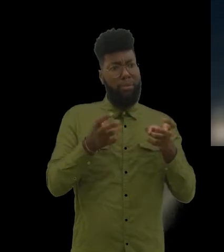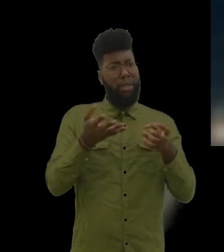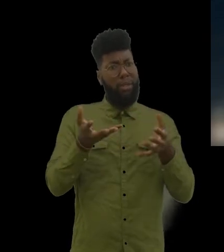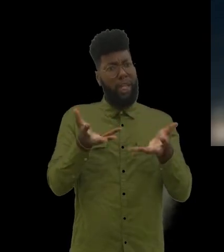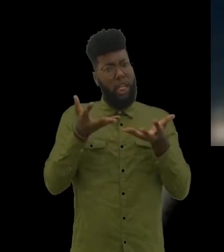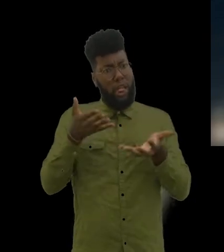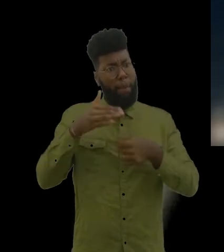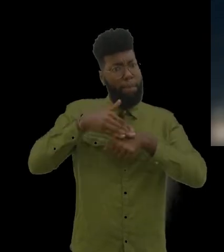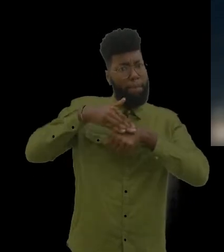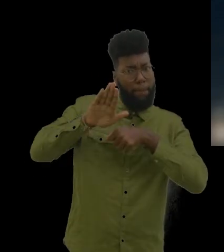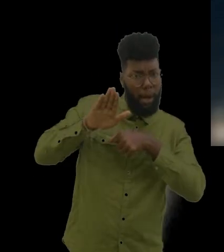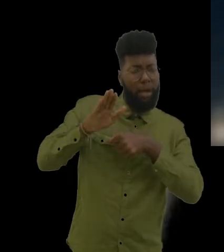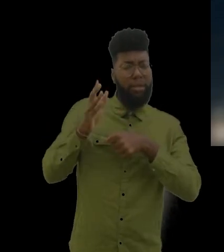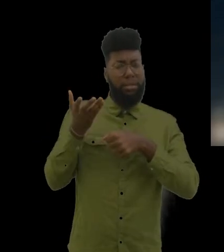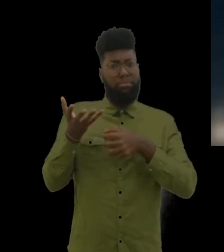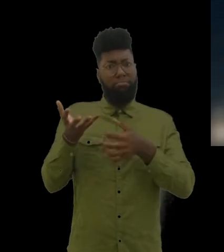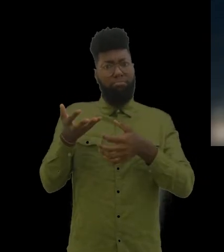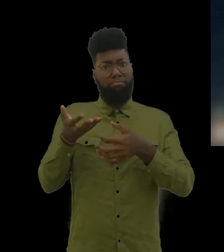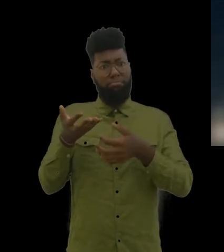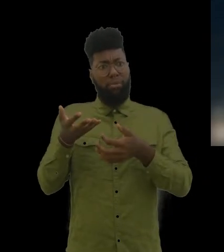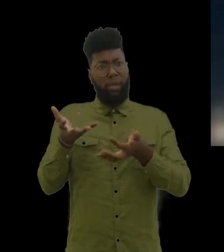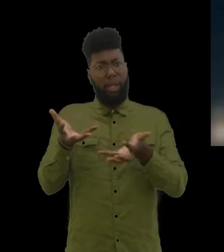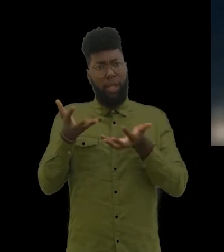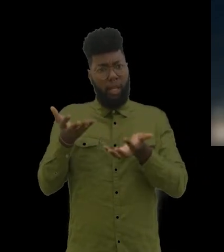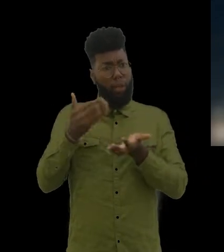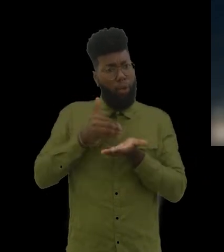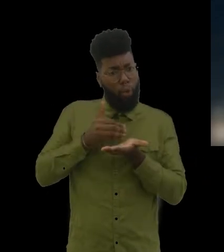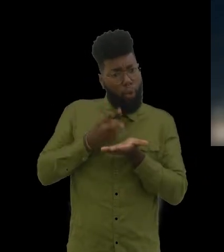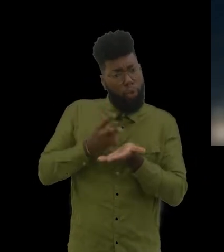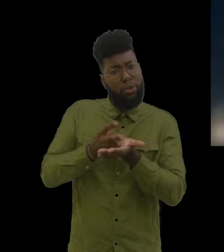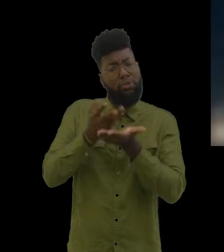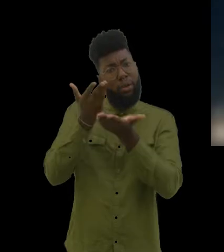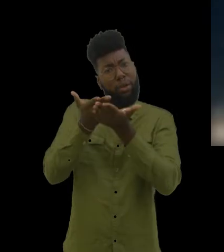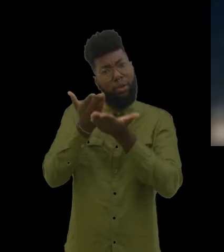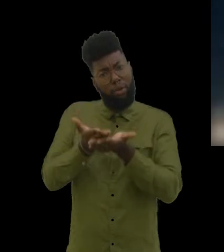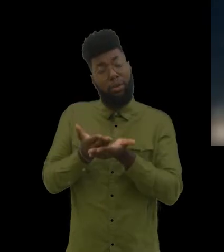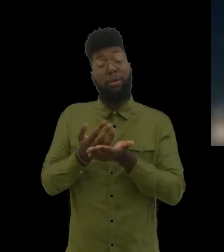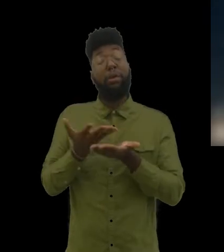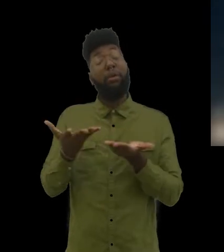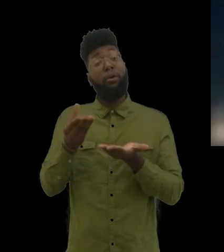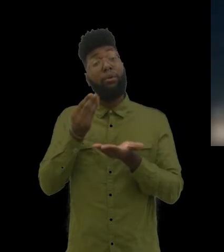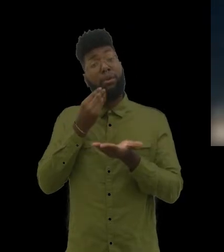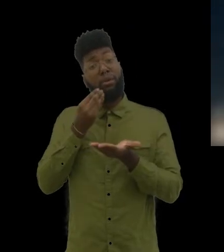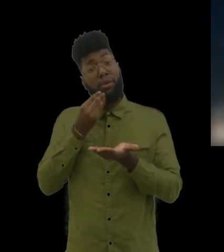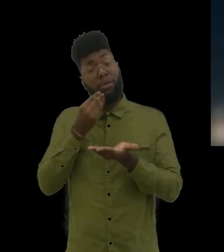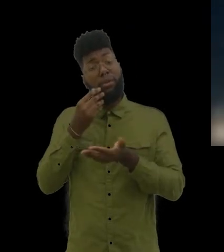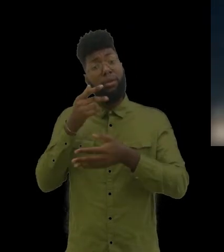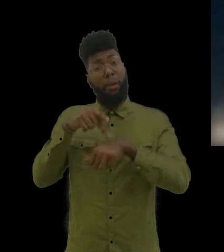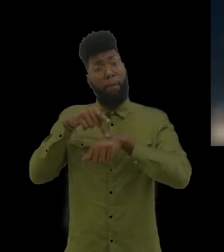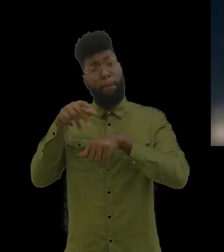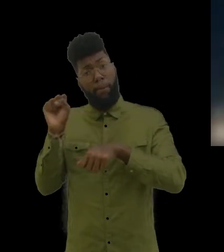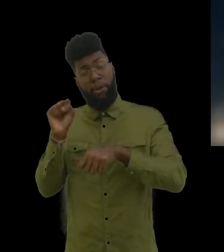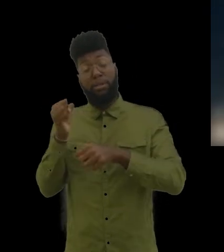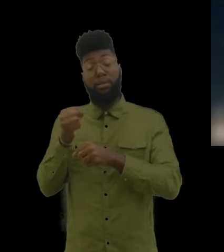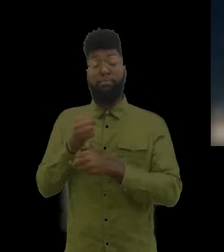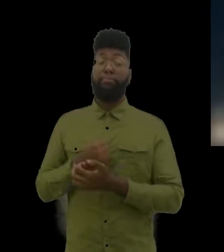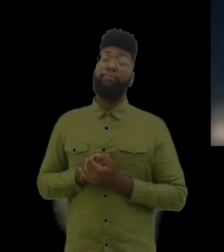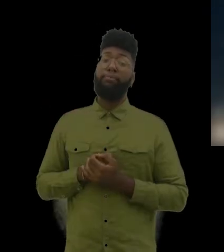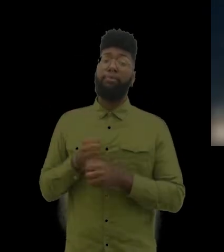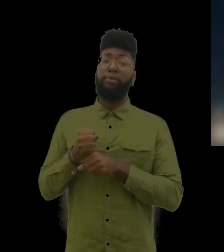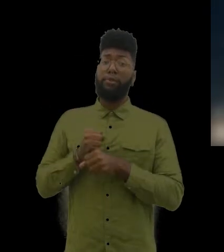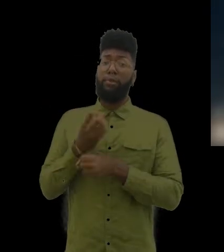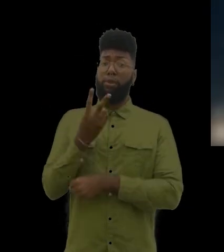até então não imaginava nem estudar, mas daqui a pouquinho já tinha faculdade. Eu digo, bom, vou tentar uma pós-graduação. Em 2009 eu conheci a